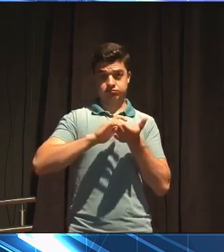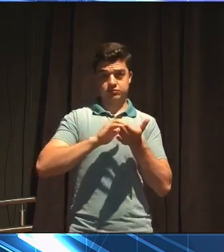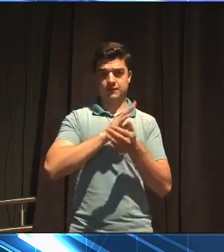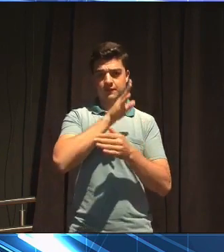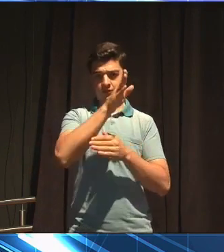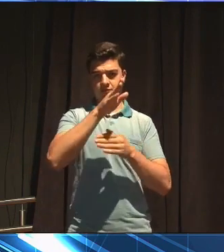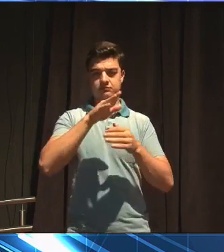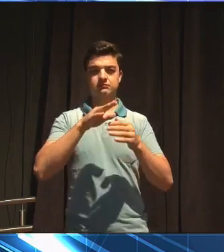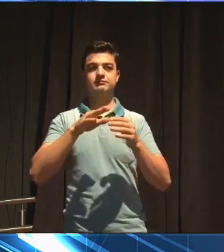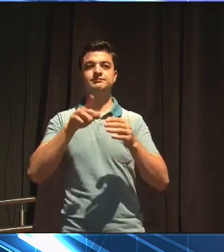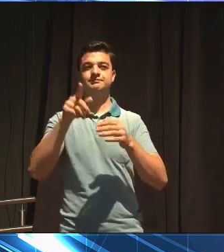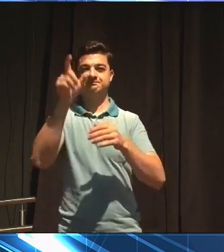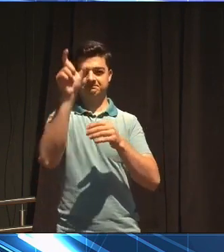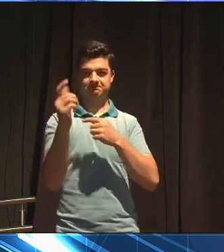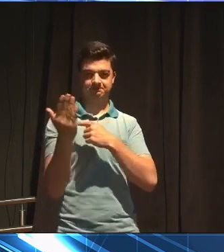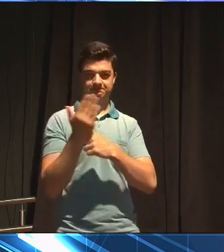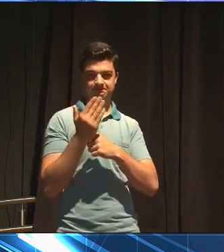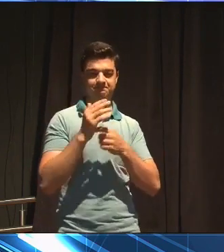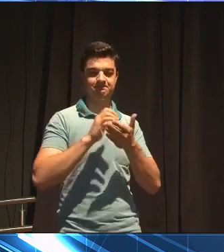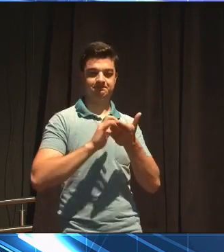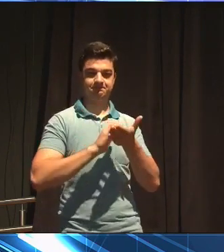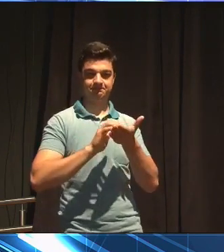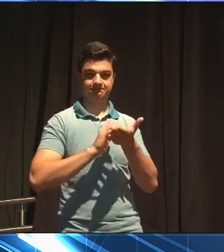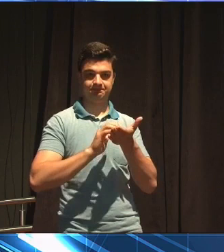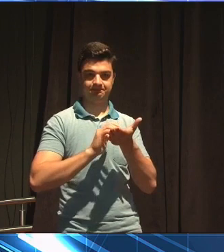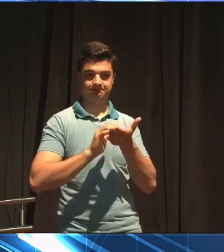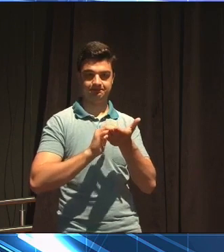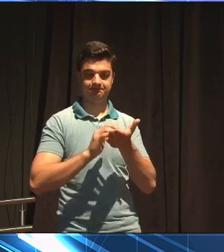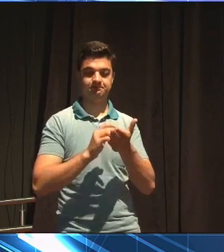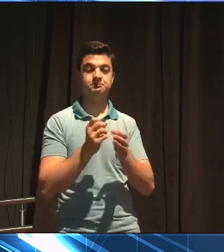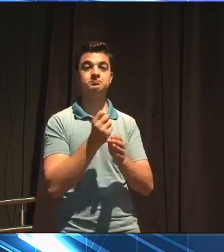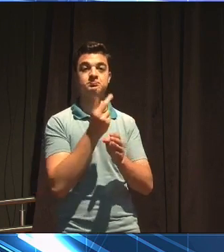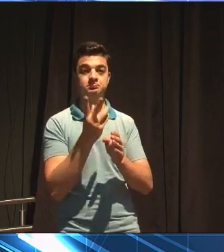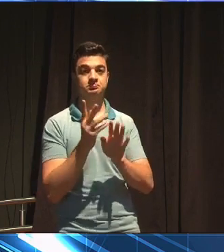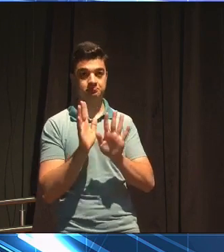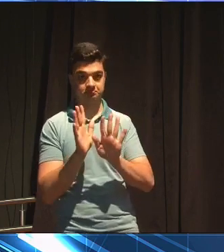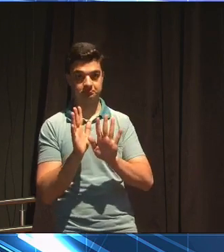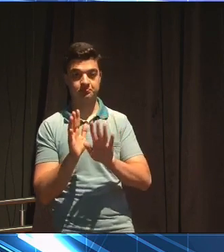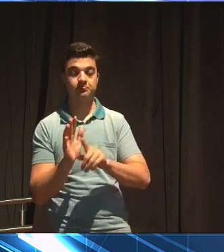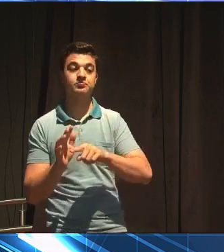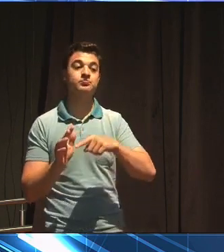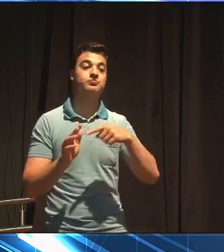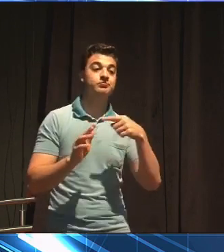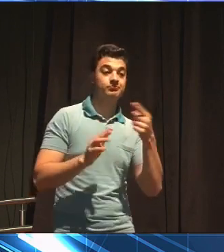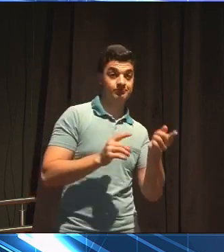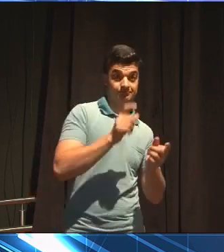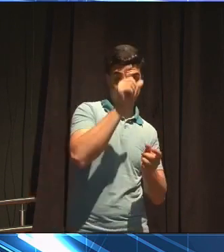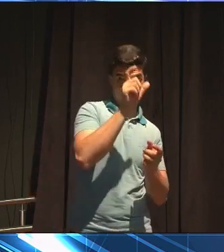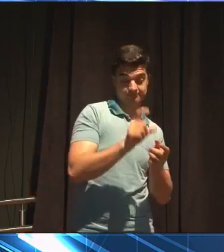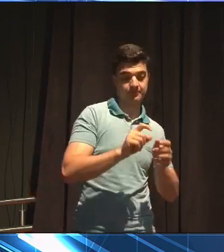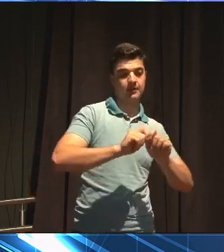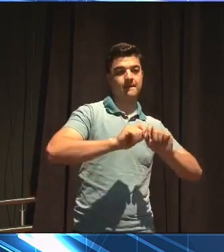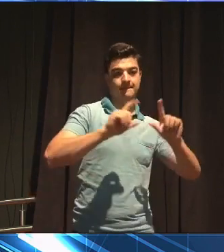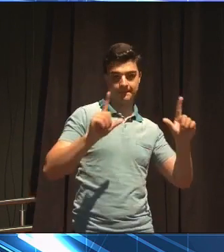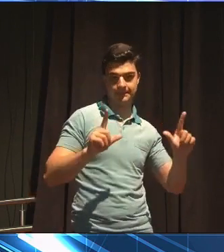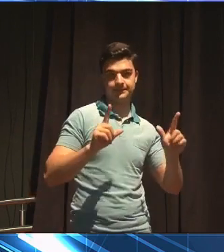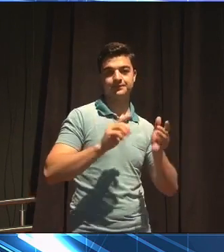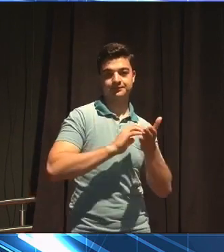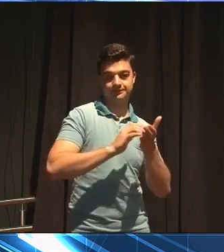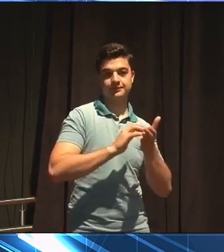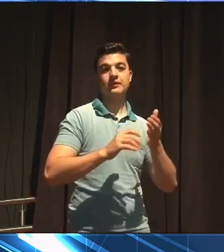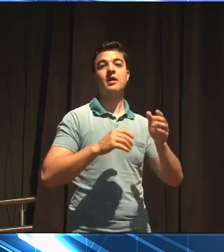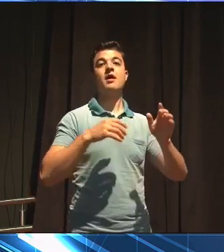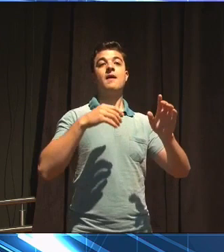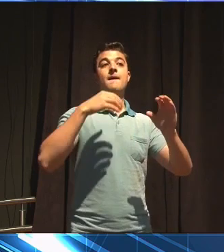para aquele cálculo. Aí eu fui no corretor do lado. Corretor do lado, do que ele fez? Ele entrou na Porto Seguro, foi calcular, mais R$ 1 da Serasa.